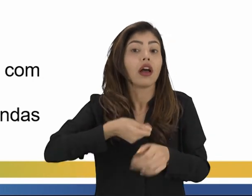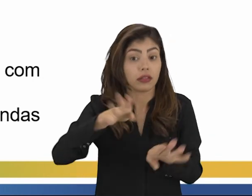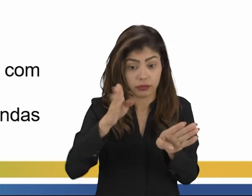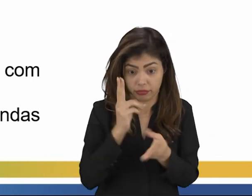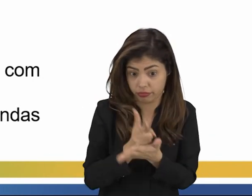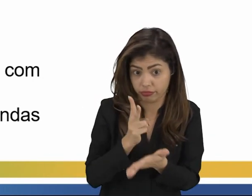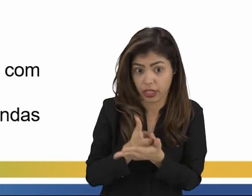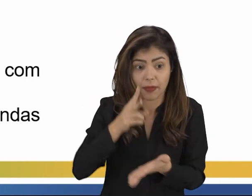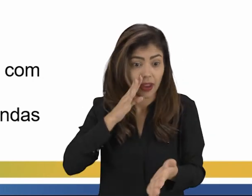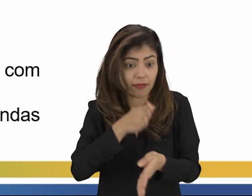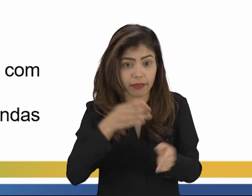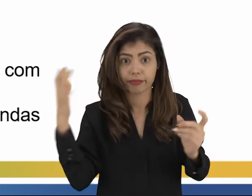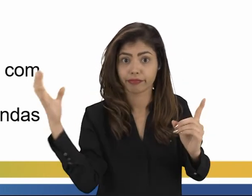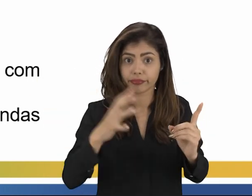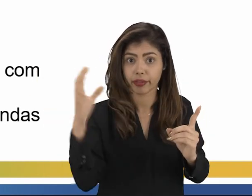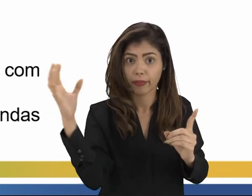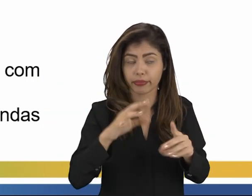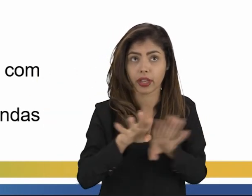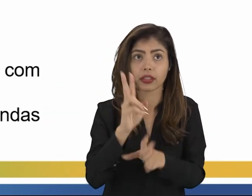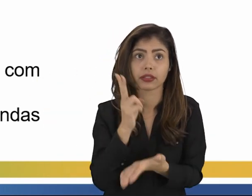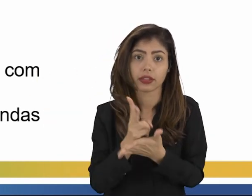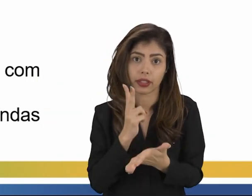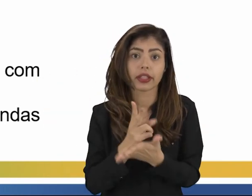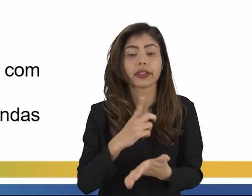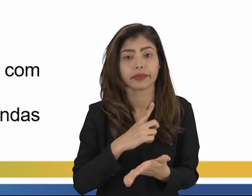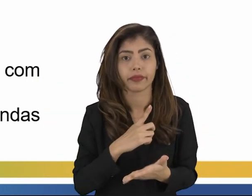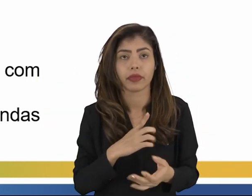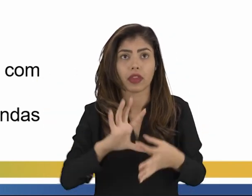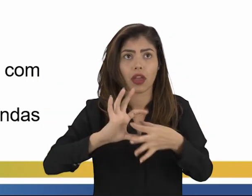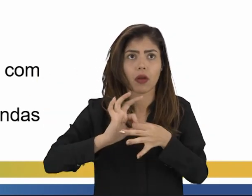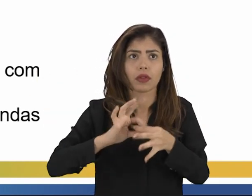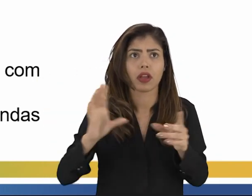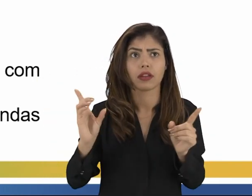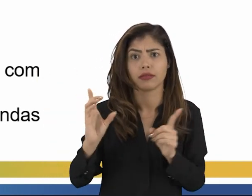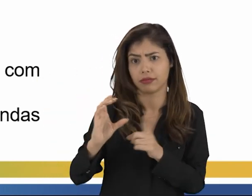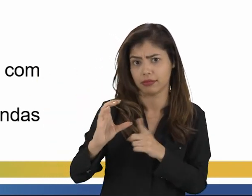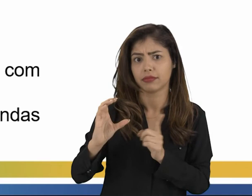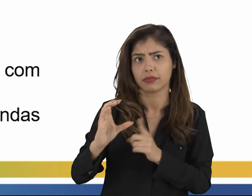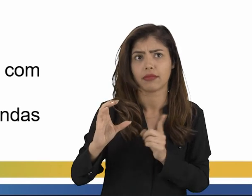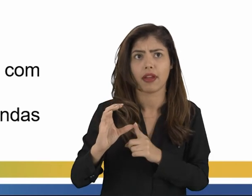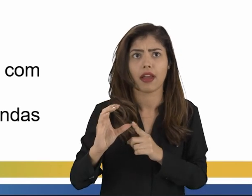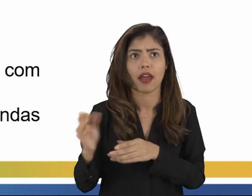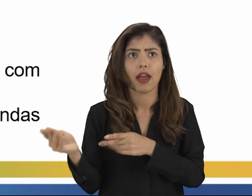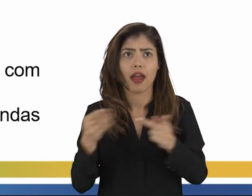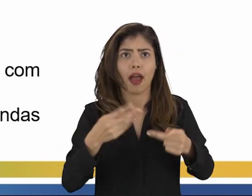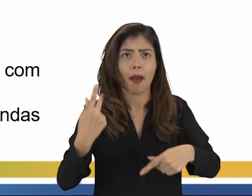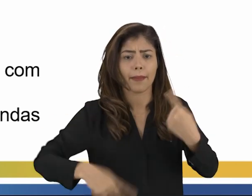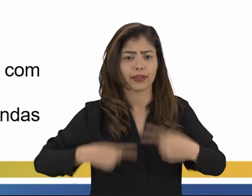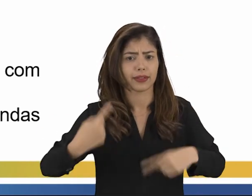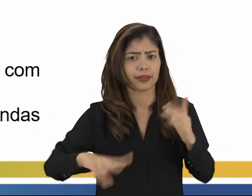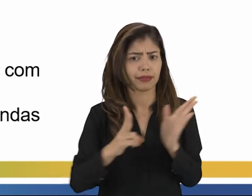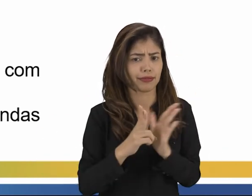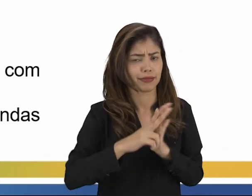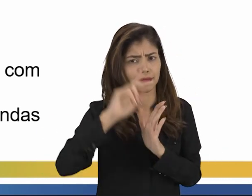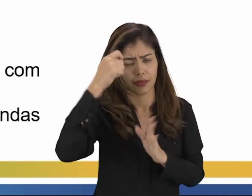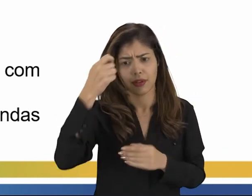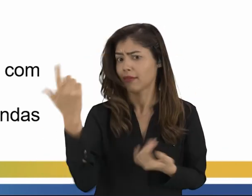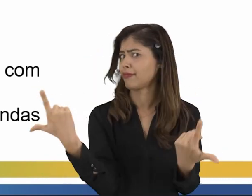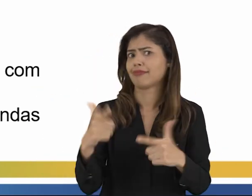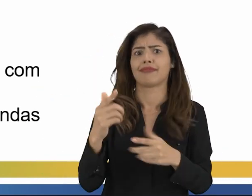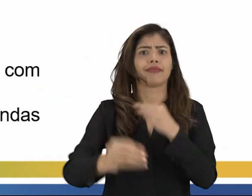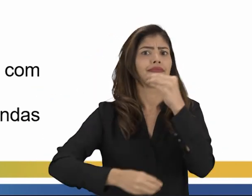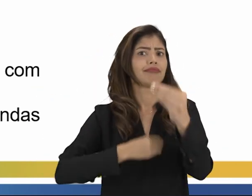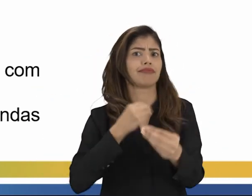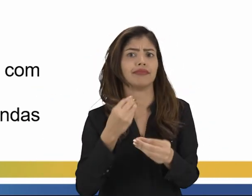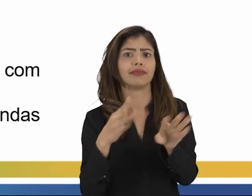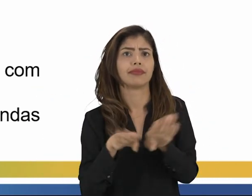sobre o Iluminismo. A influência era grandiosa, você poderia ir descartando alguns contextos absurdos, como a C, A participação